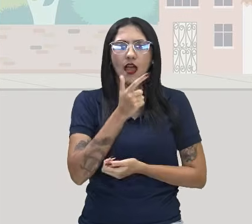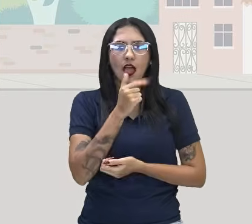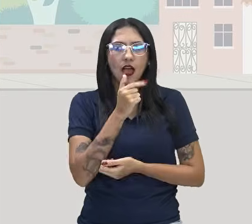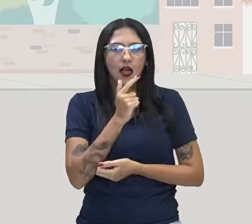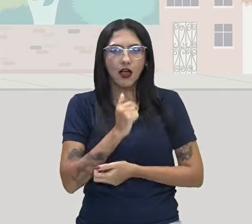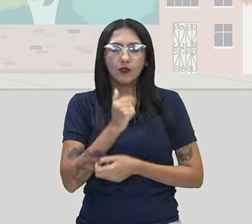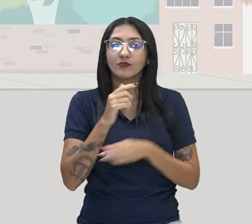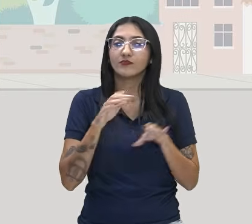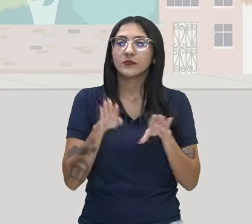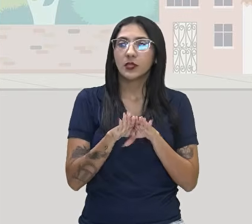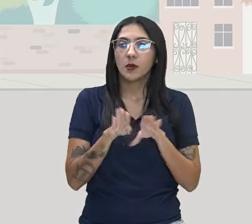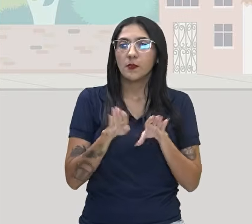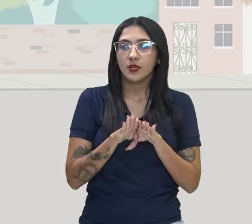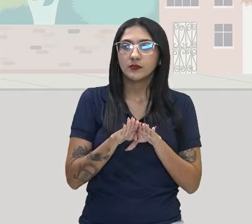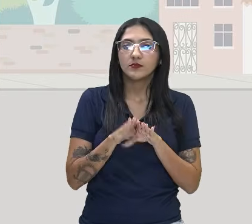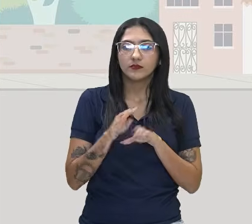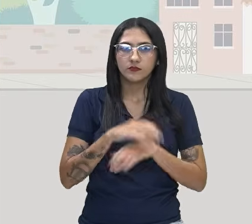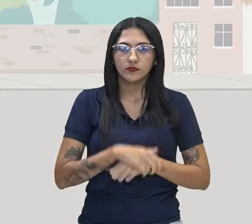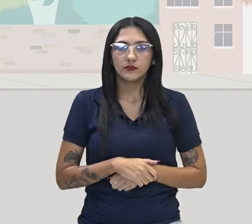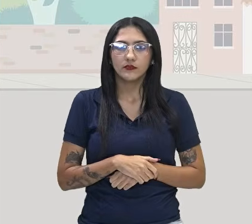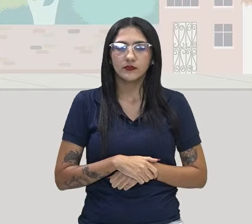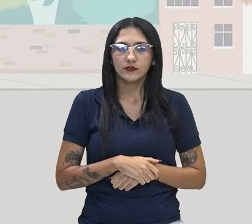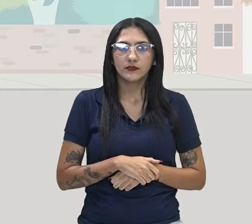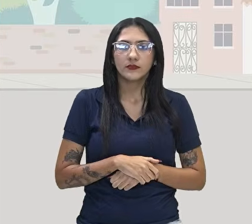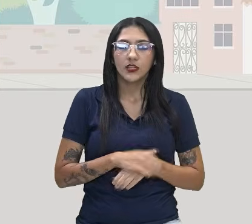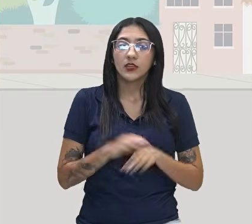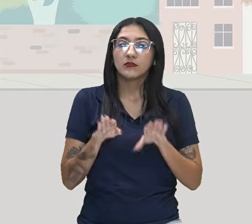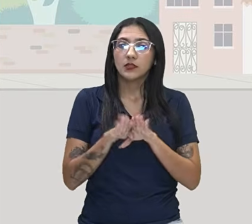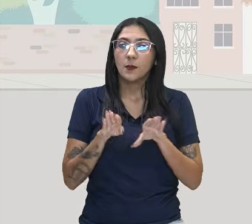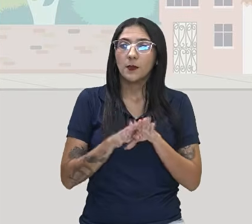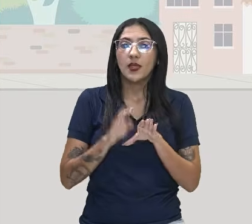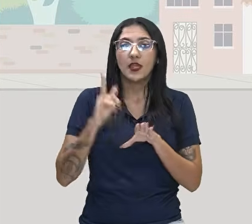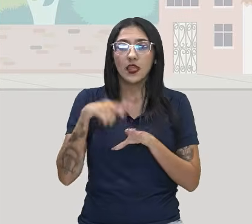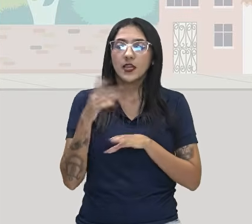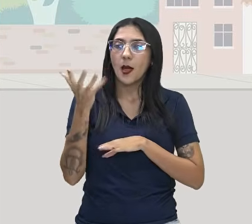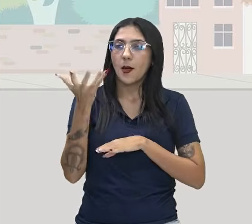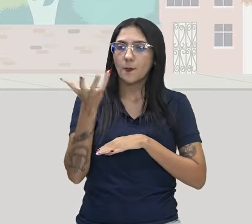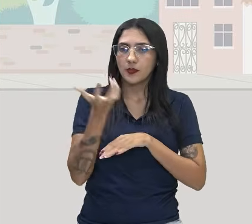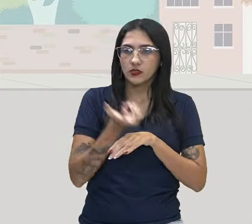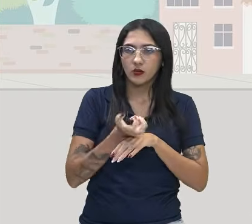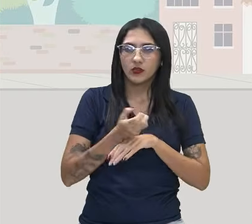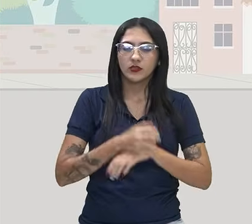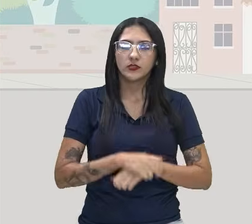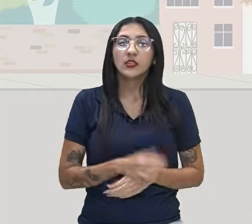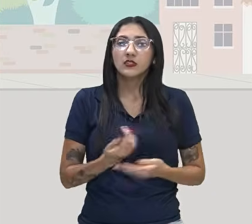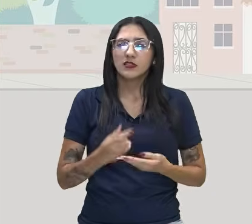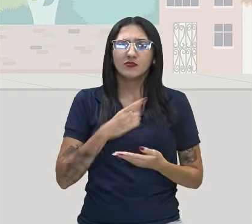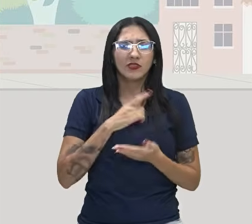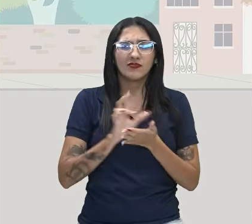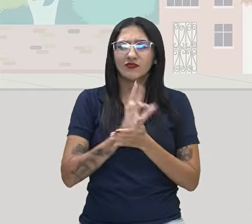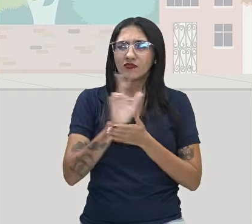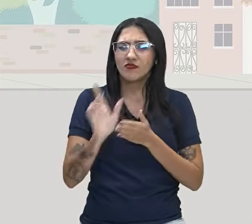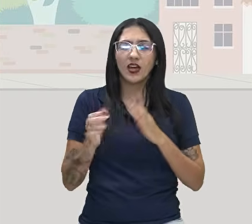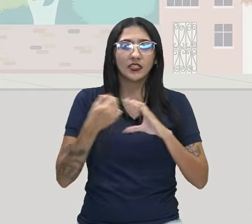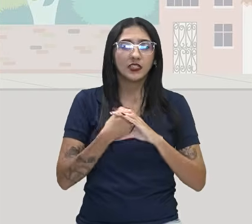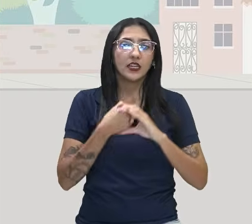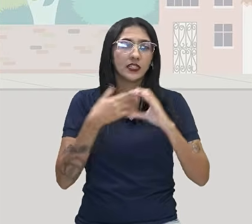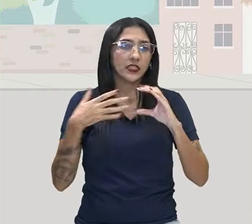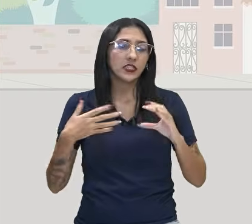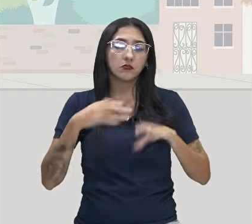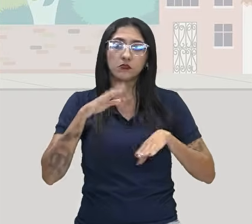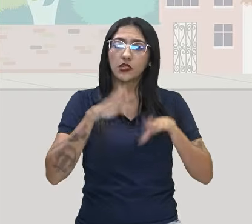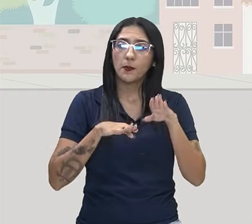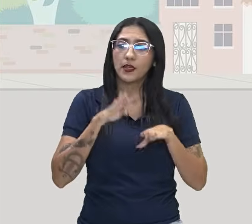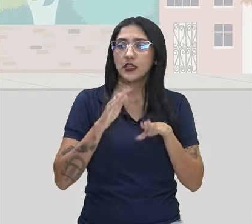né? A gente pode observar que de 16% acaba absorvendo. Então, vão existir diferentes características para ocorrer